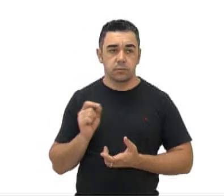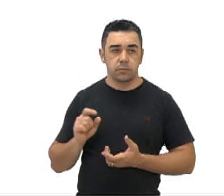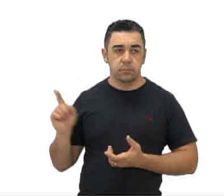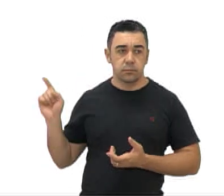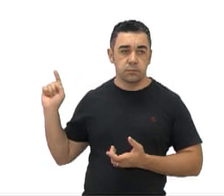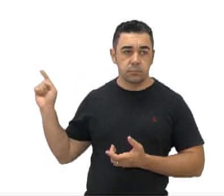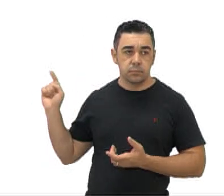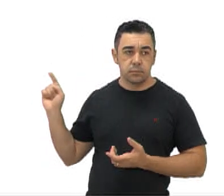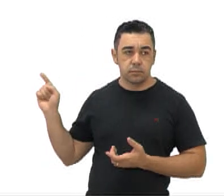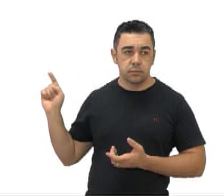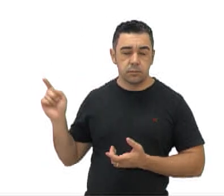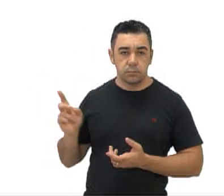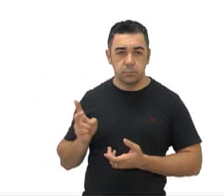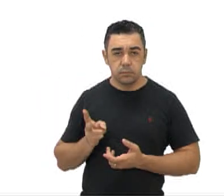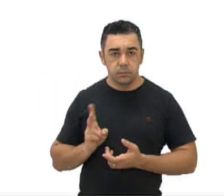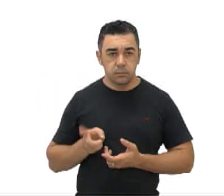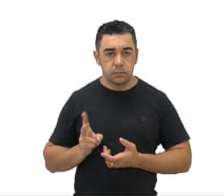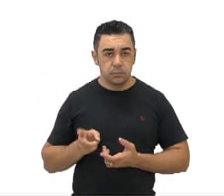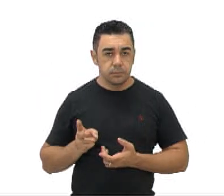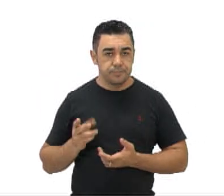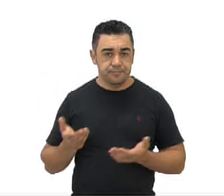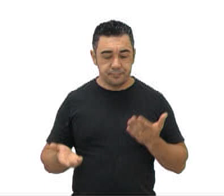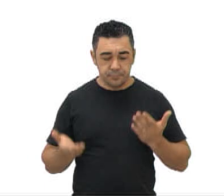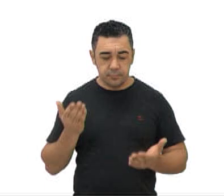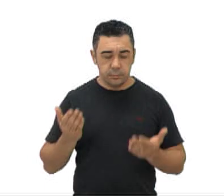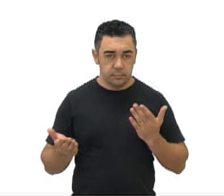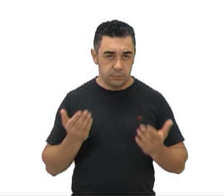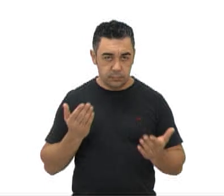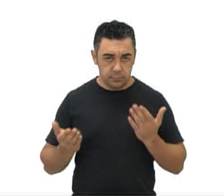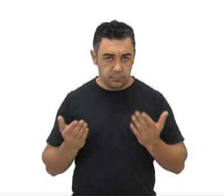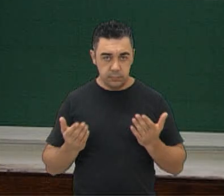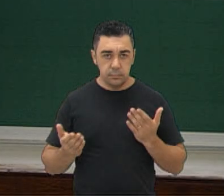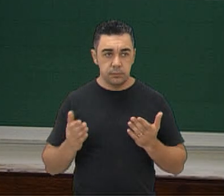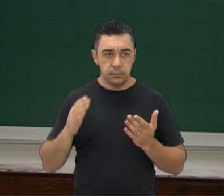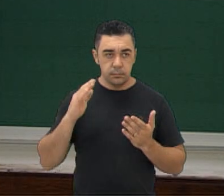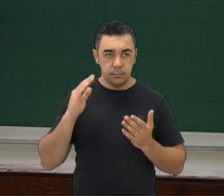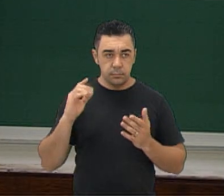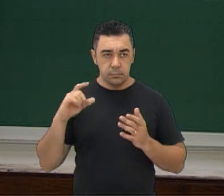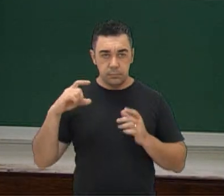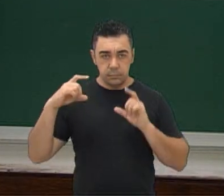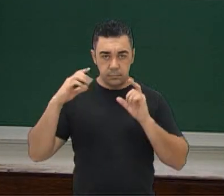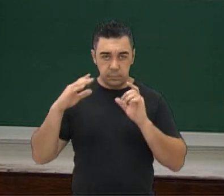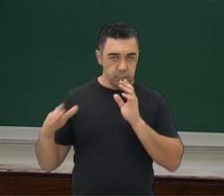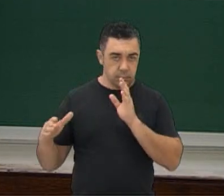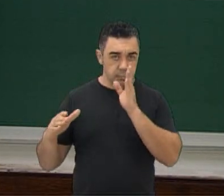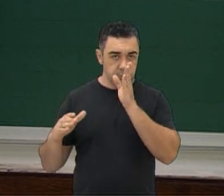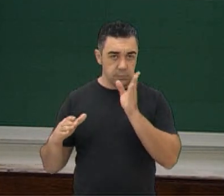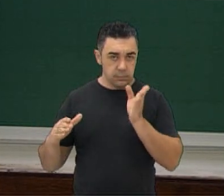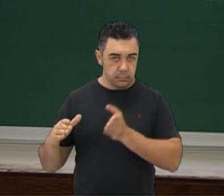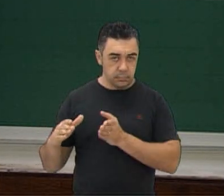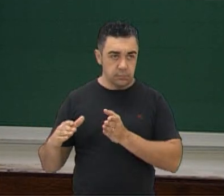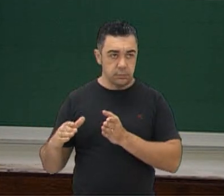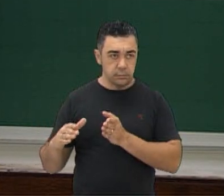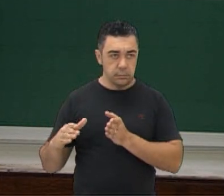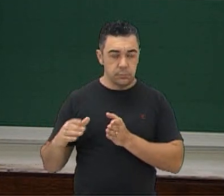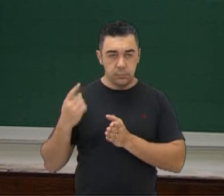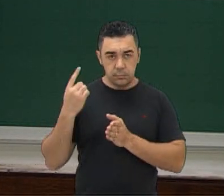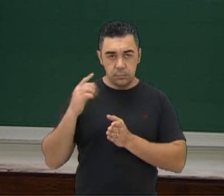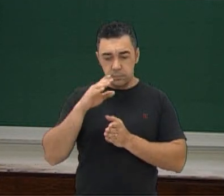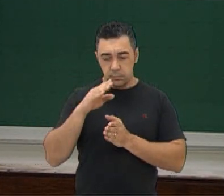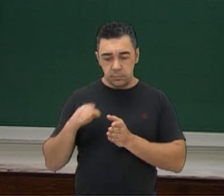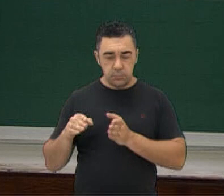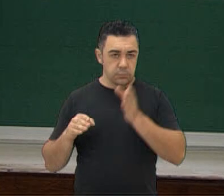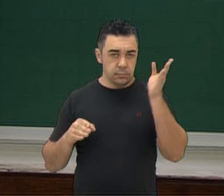peso, o mesmo equilíbrio entre os dois lados foram destacados. e você destacou também uma